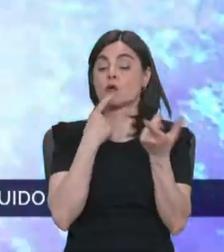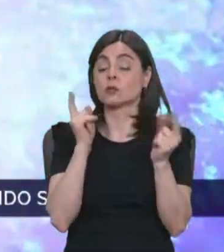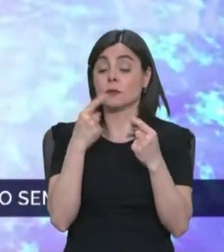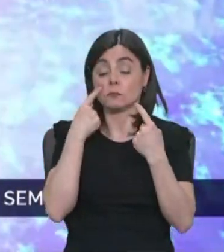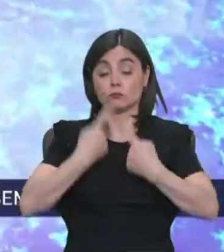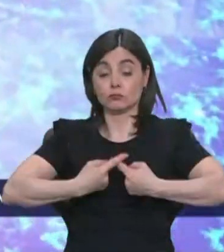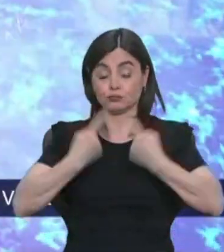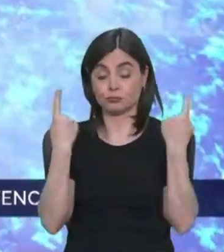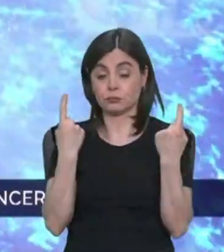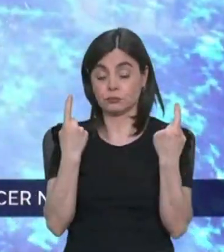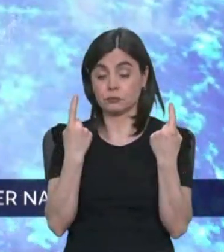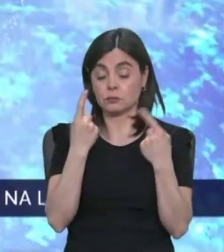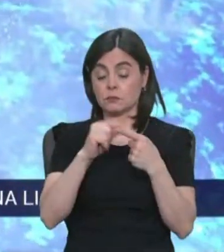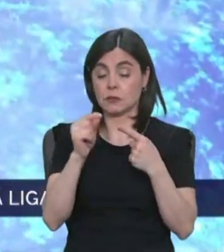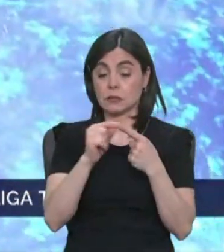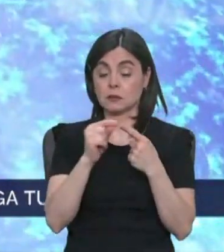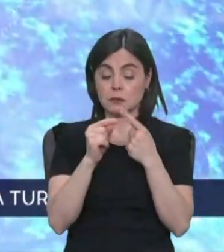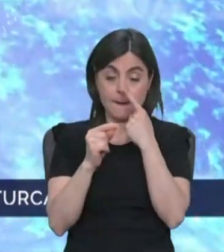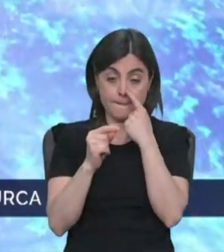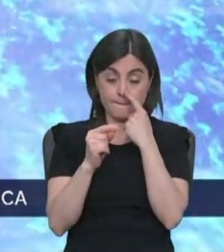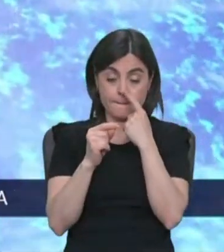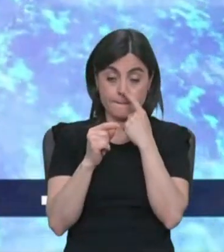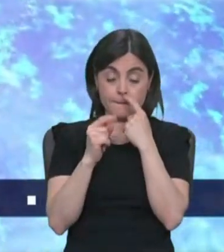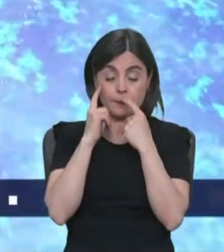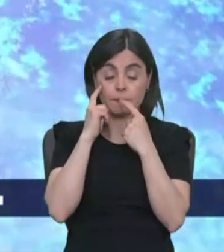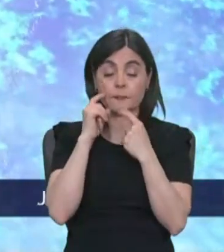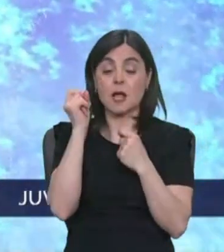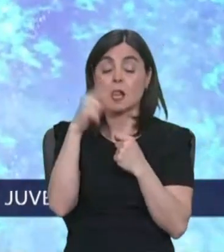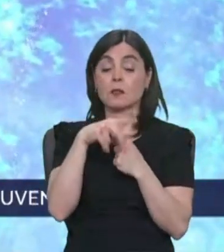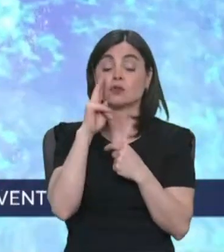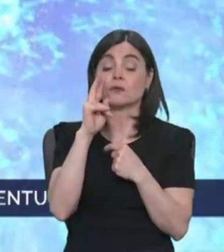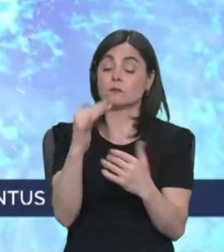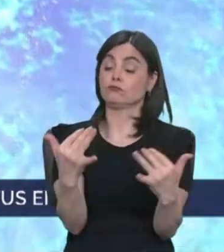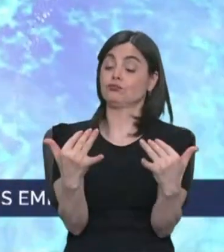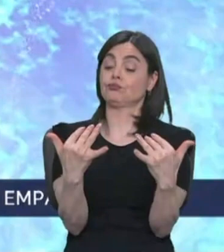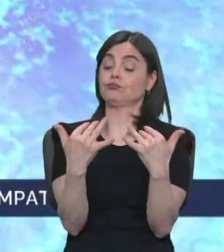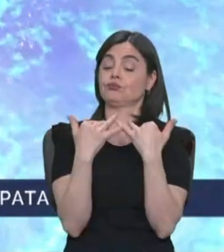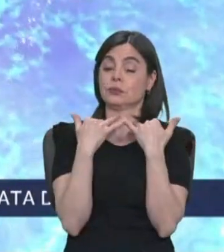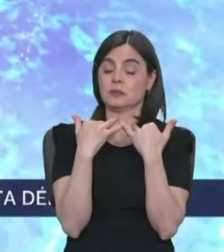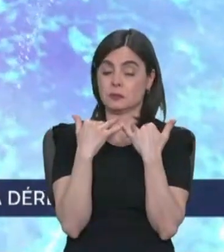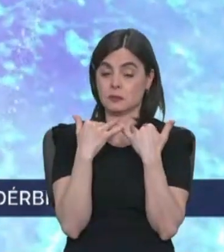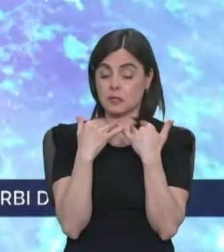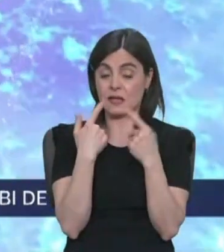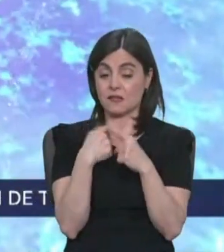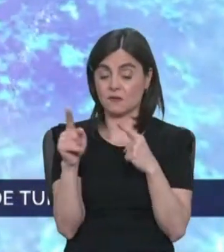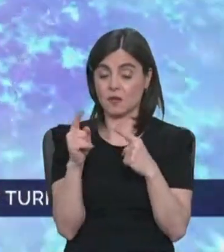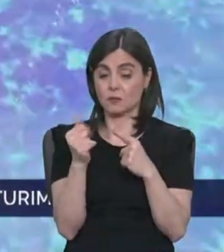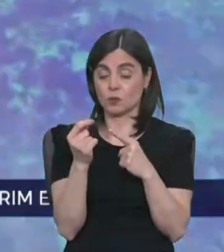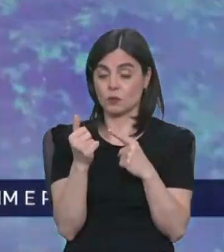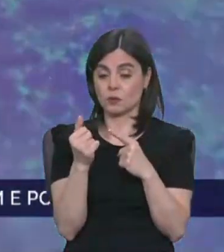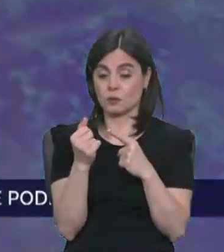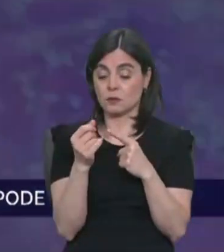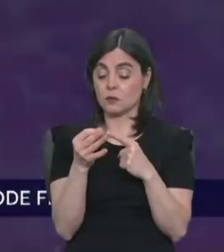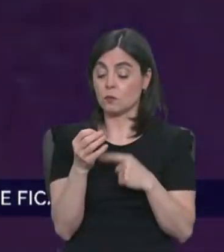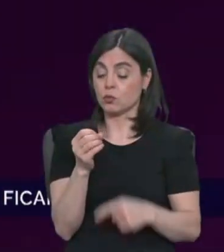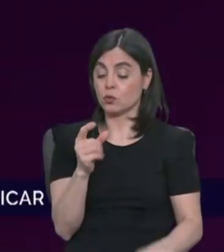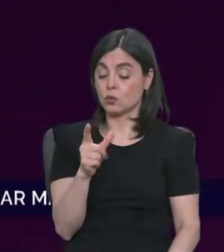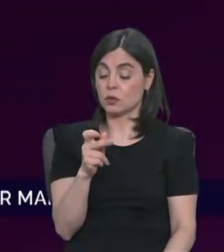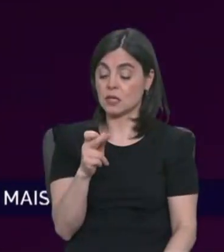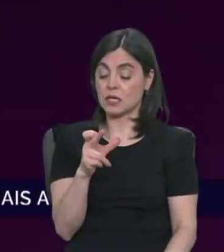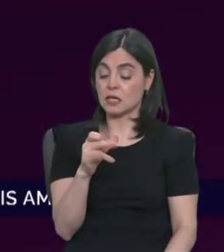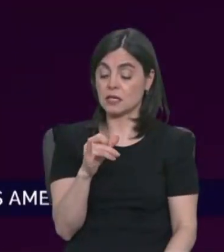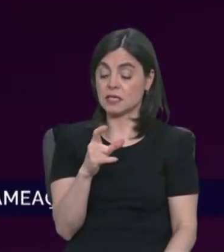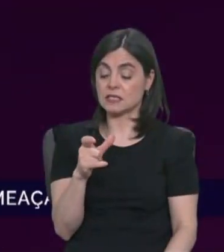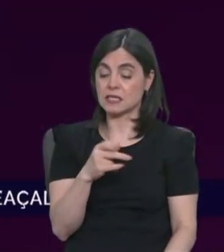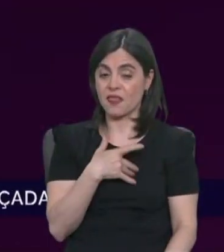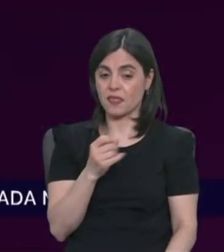de vida, com uma característica. A luz que nós vemos que vem na nossa direção é uma luz um bocadinho diferente, chama-se polarizada, ou seja, tem uma